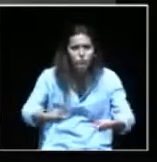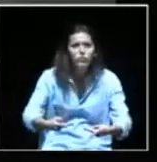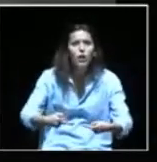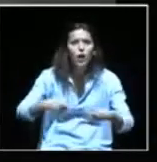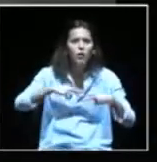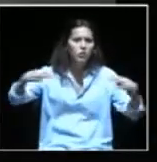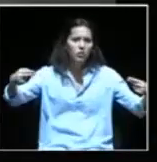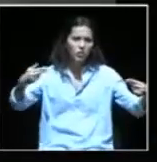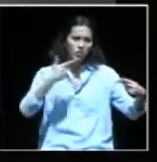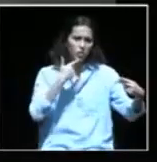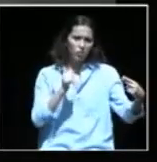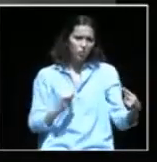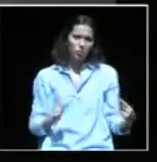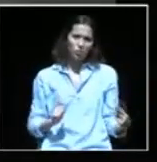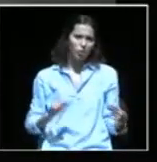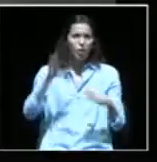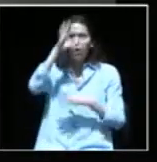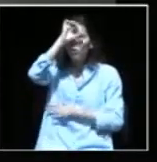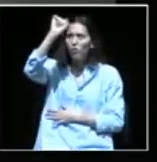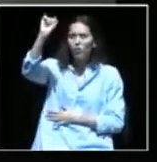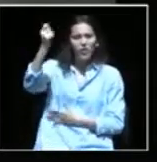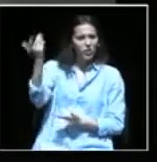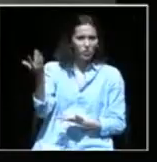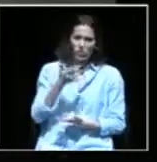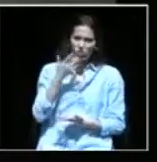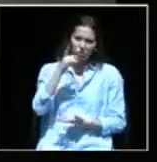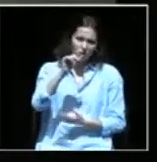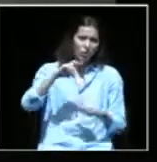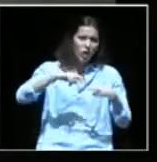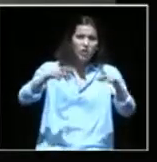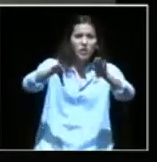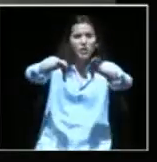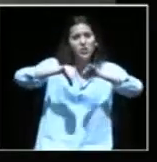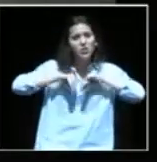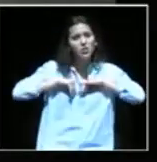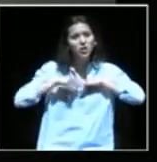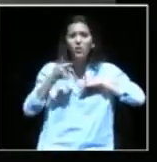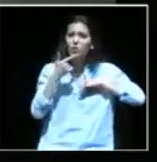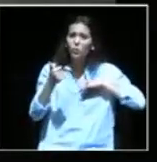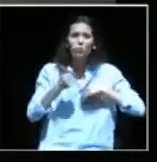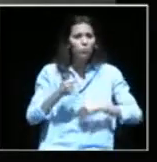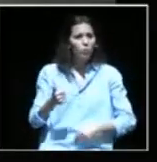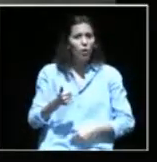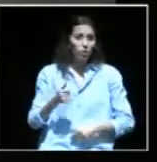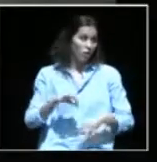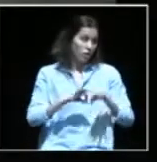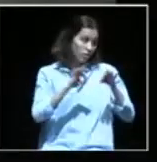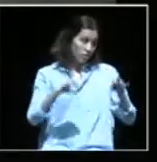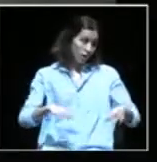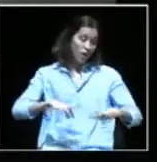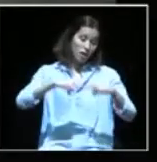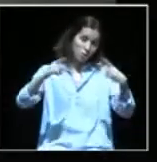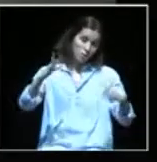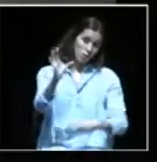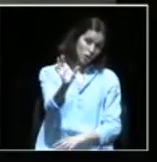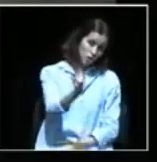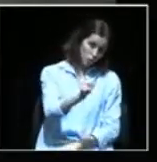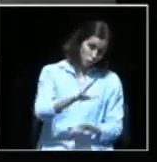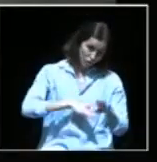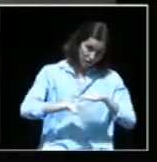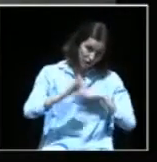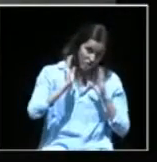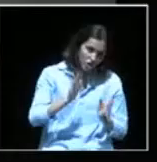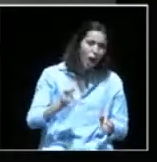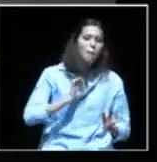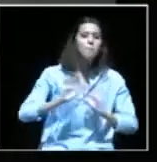E é insensato por parte do Governo e por parte das autarquias que estão a aceitá-las, como a Câmara Municipal de Lisboa já fez e